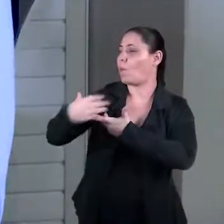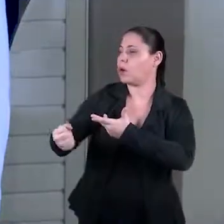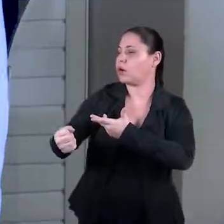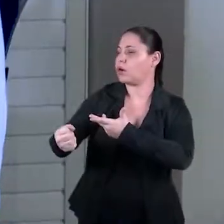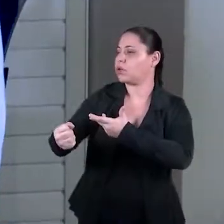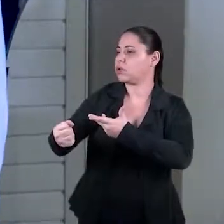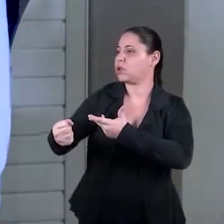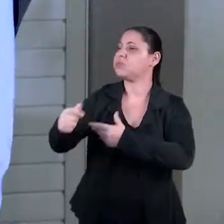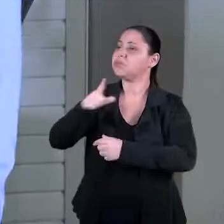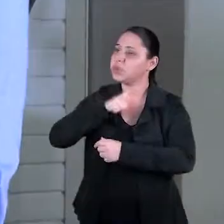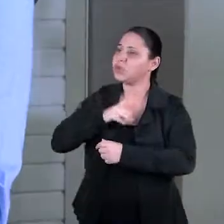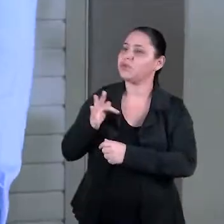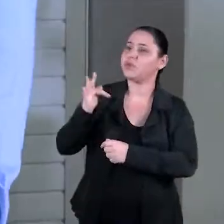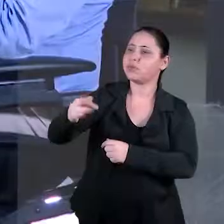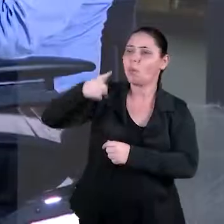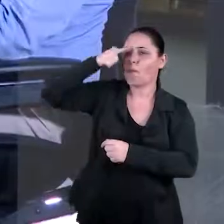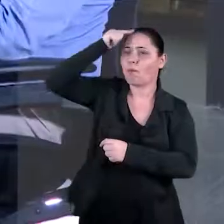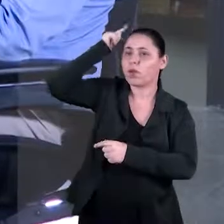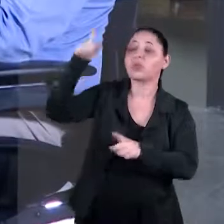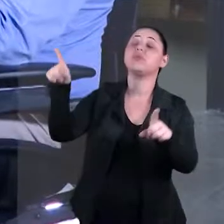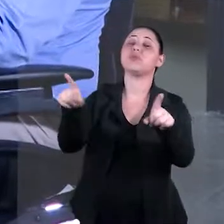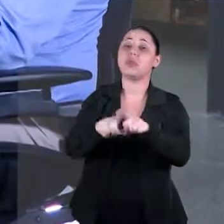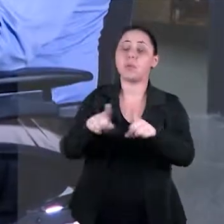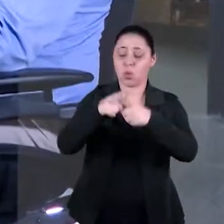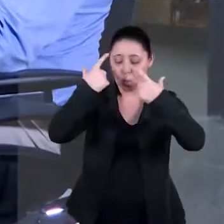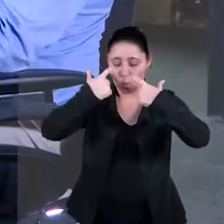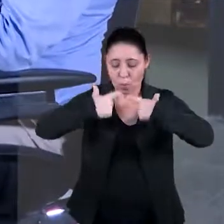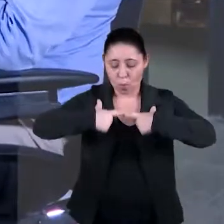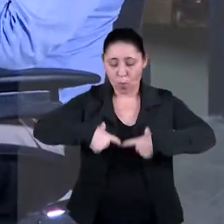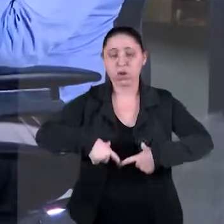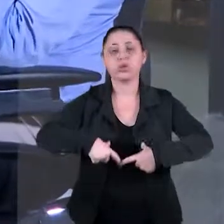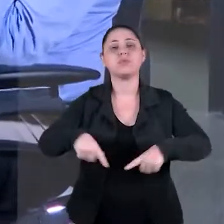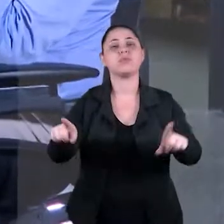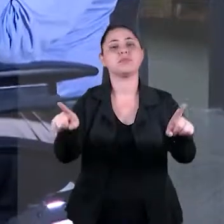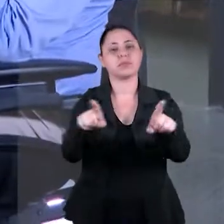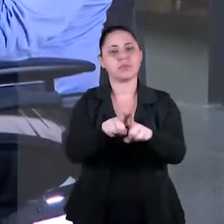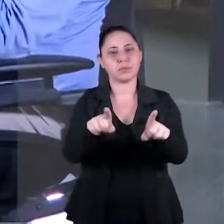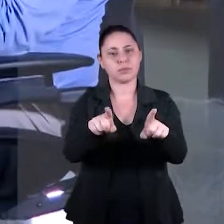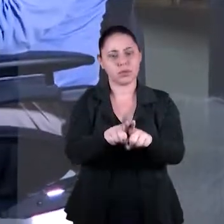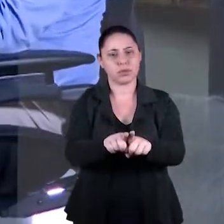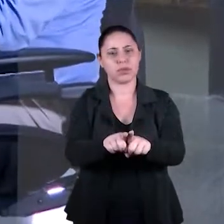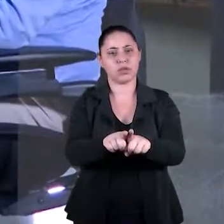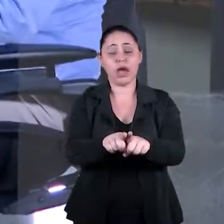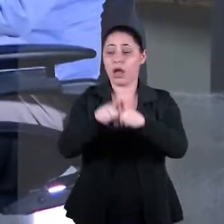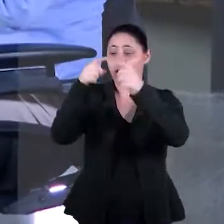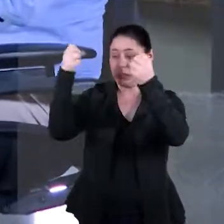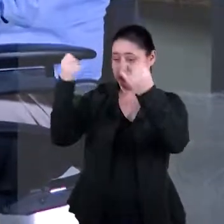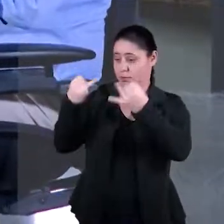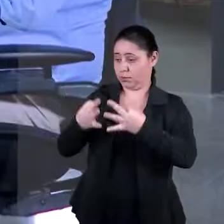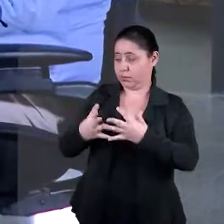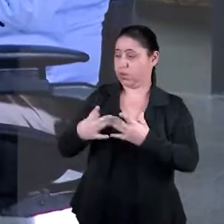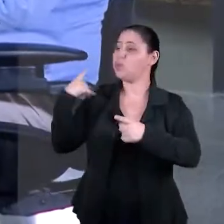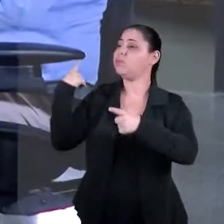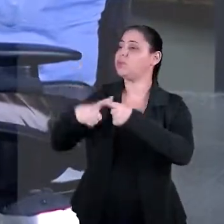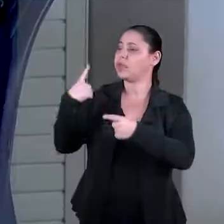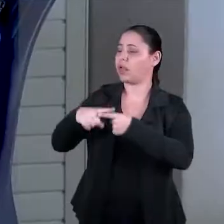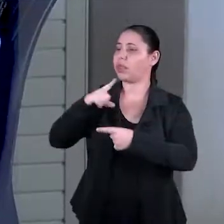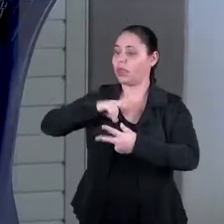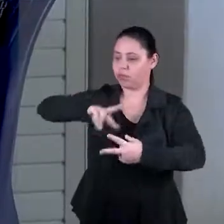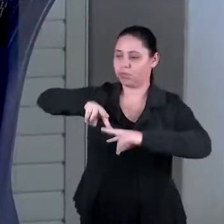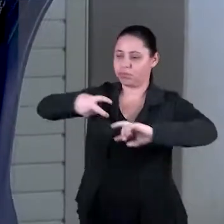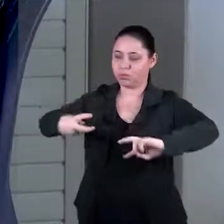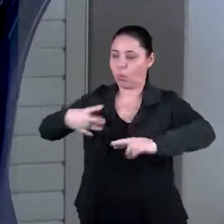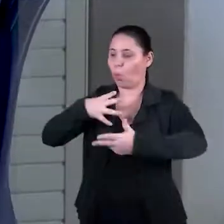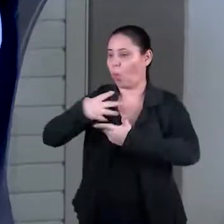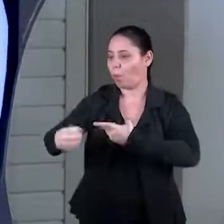vai nos predispor a esse problema, e também tem um fator hormonal. Então assim, falando de causa de calvície, a gente tem uma